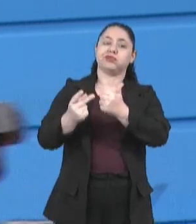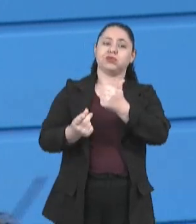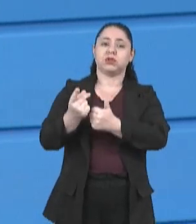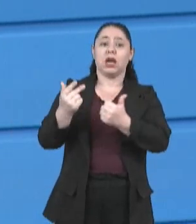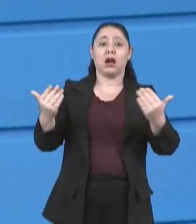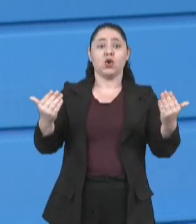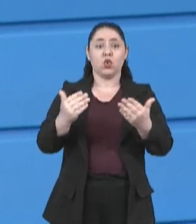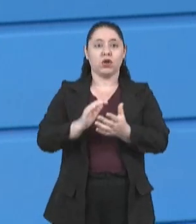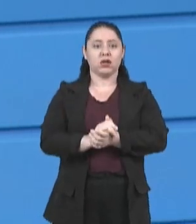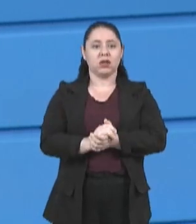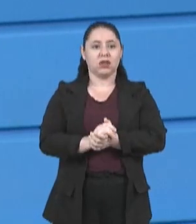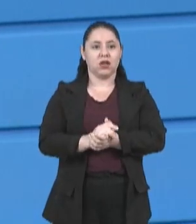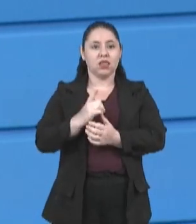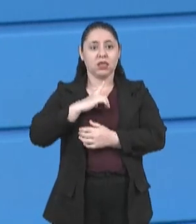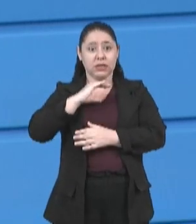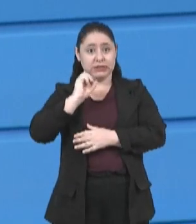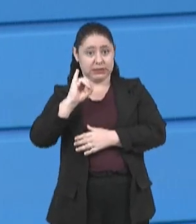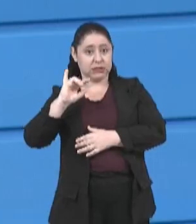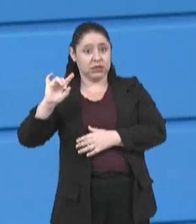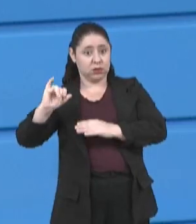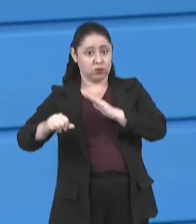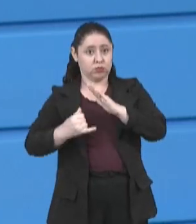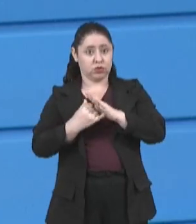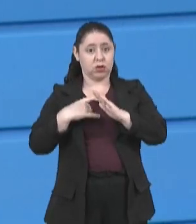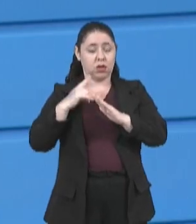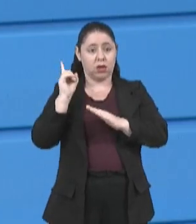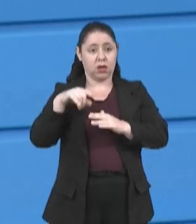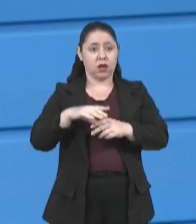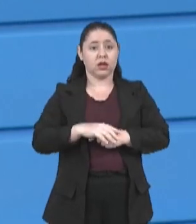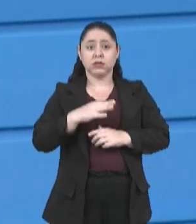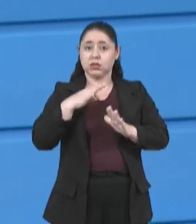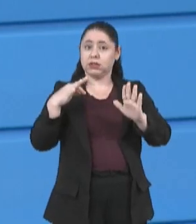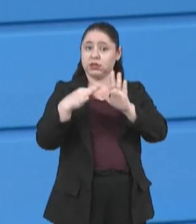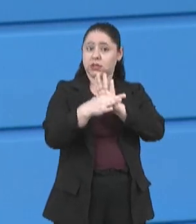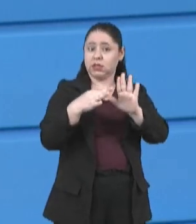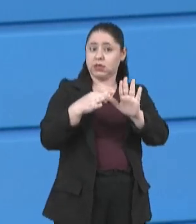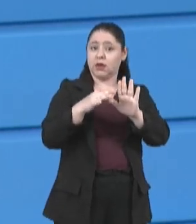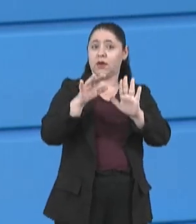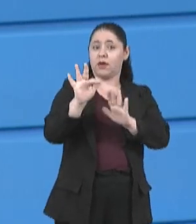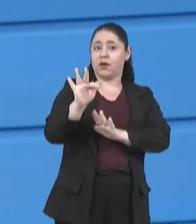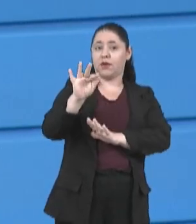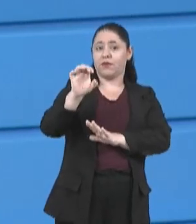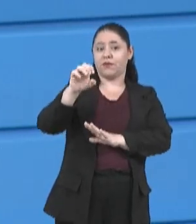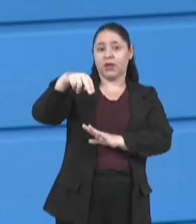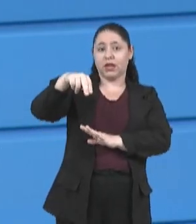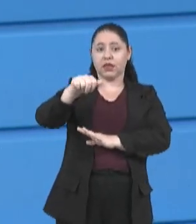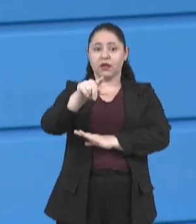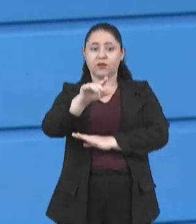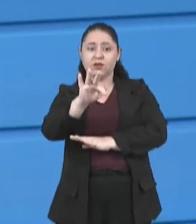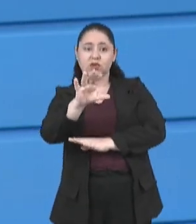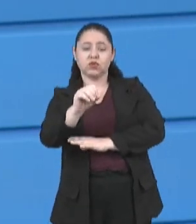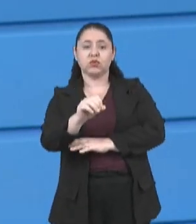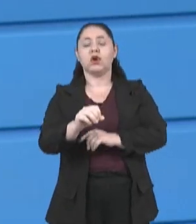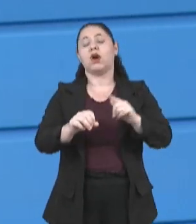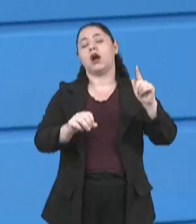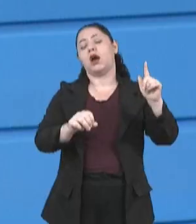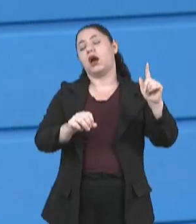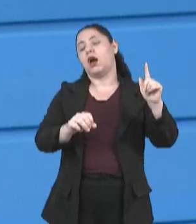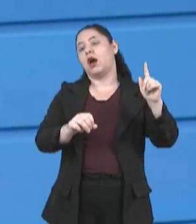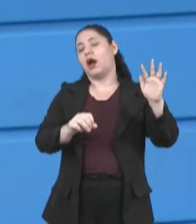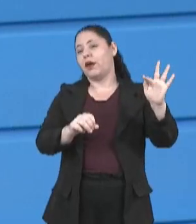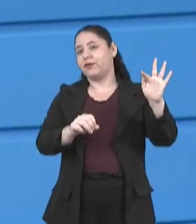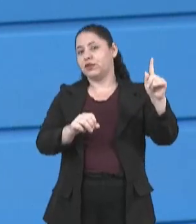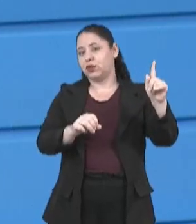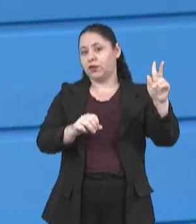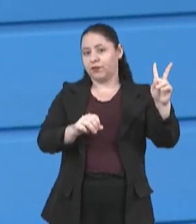do Estado, e agora, se tem uma instituição que Vossa Excelência cita, a FENAFisco, tem também a FGV se